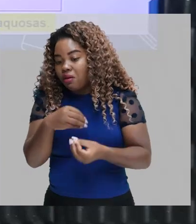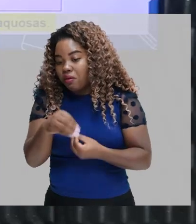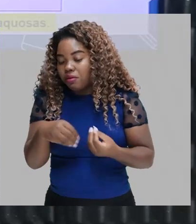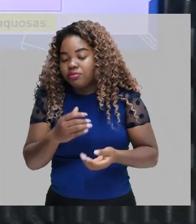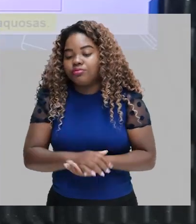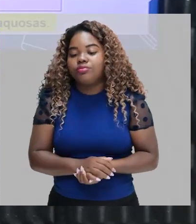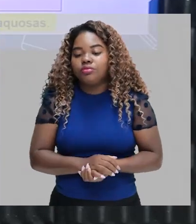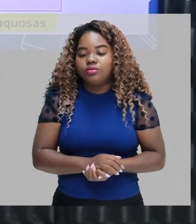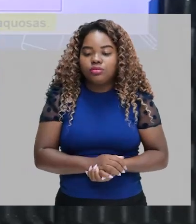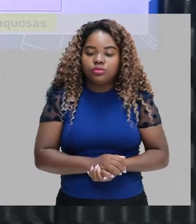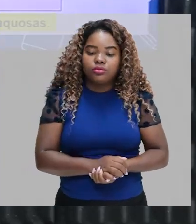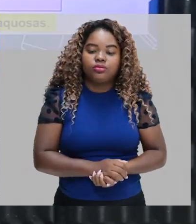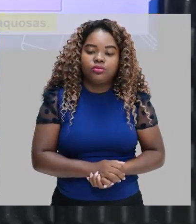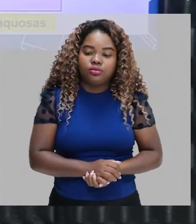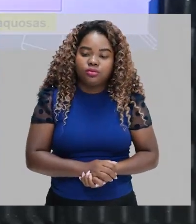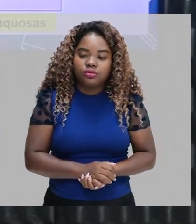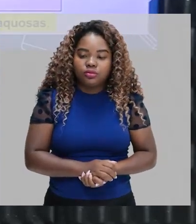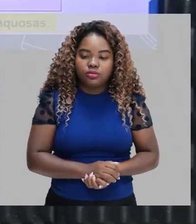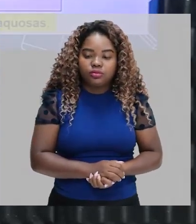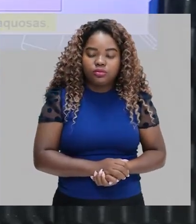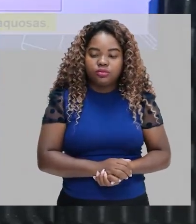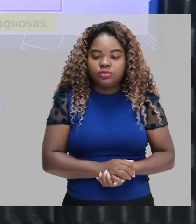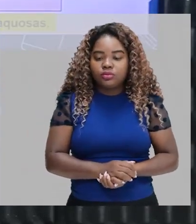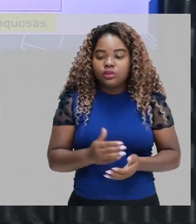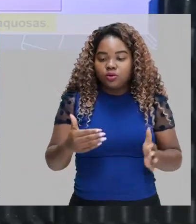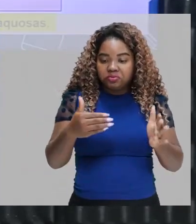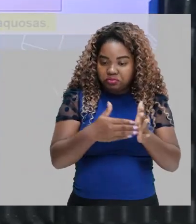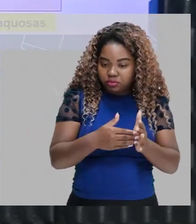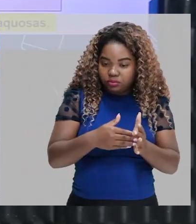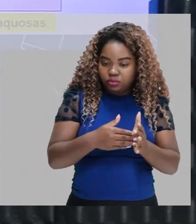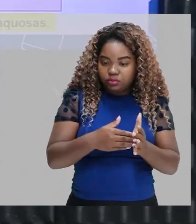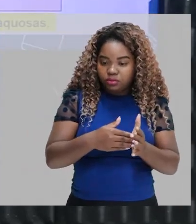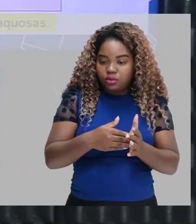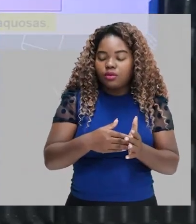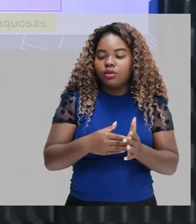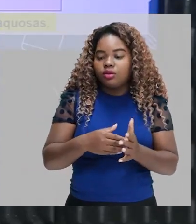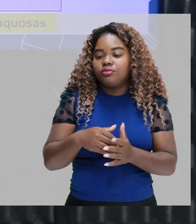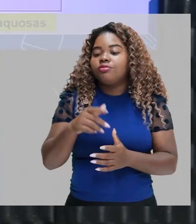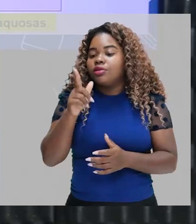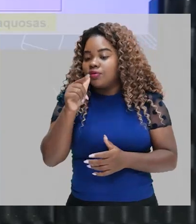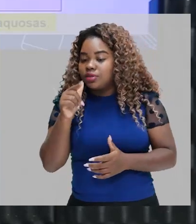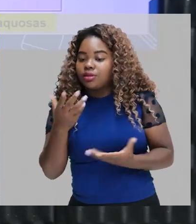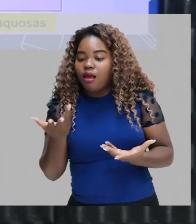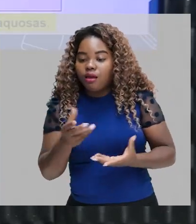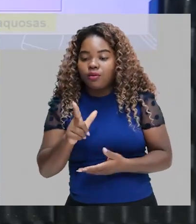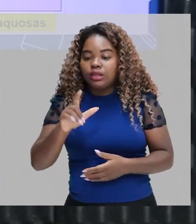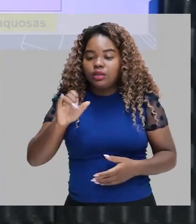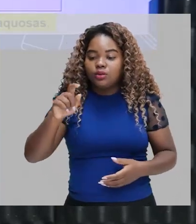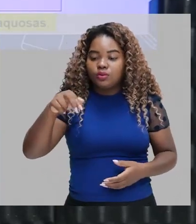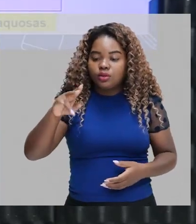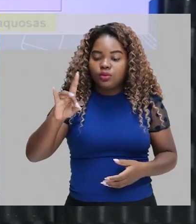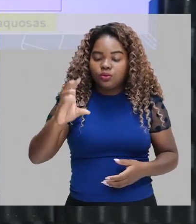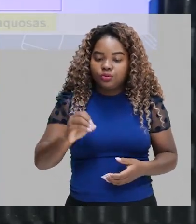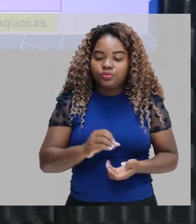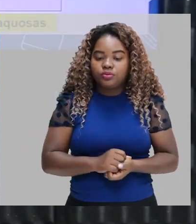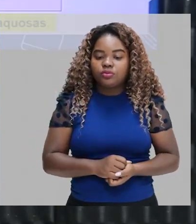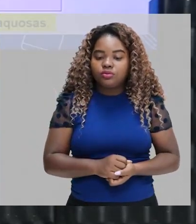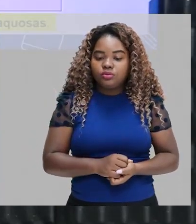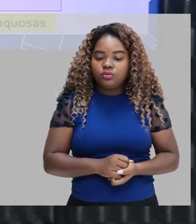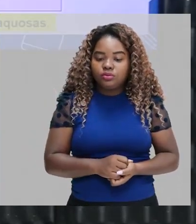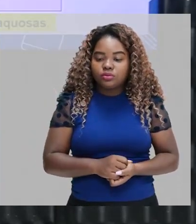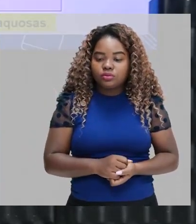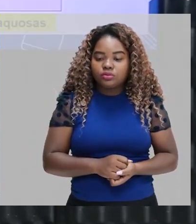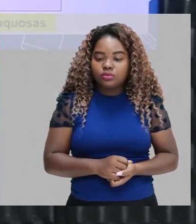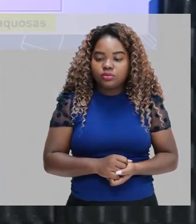a solução, o aspecto ao final será o aspecto líquido, certo? No